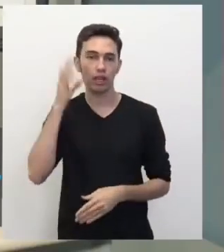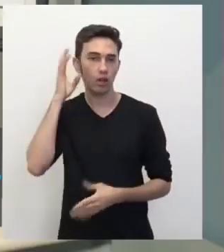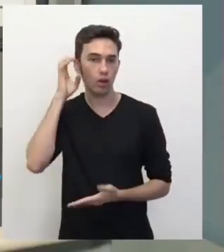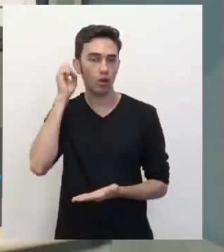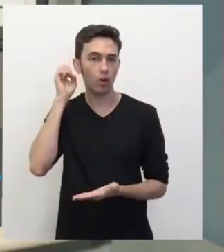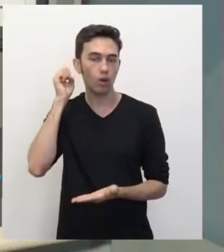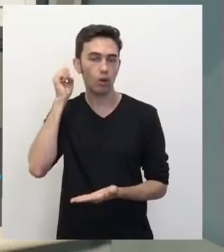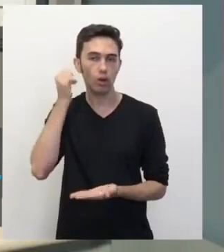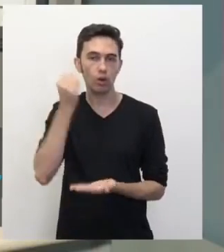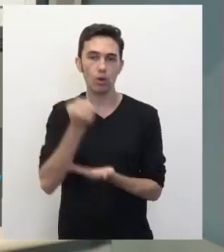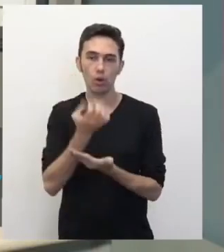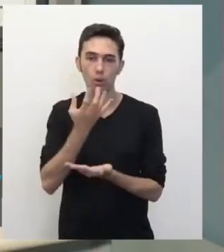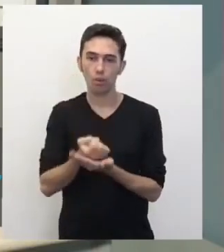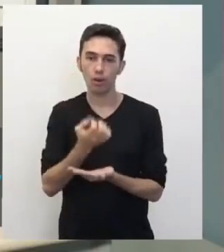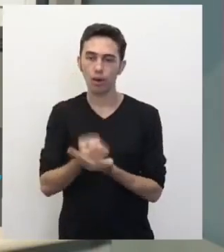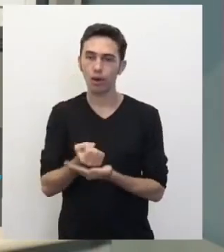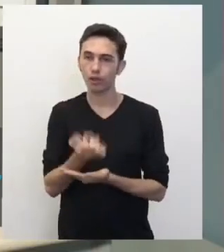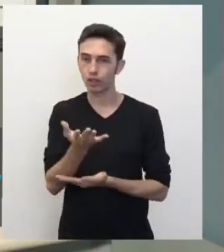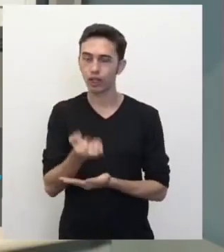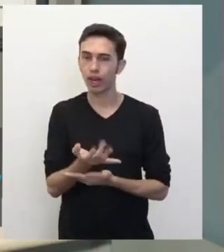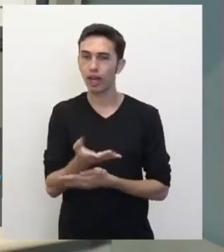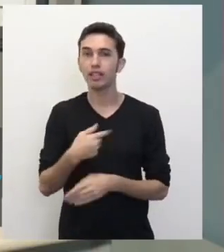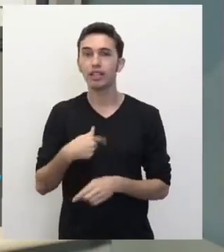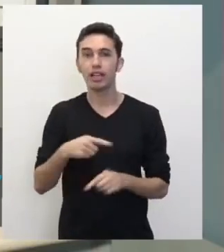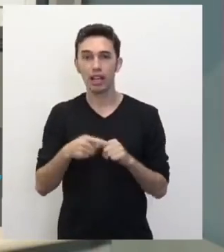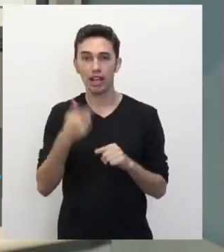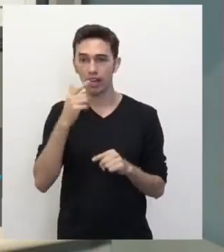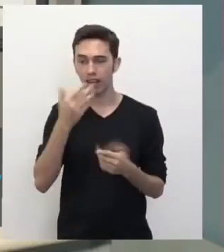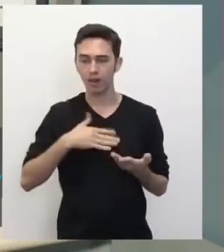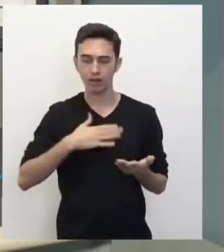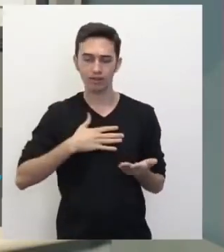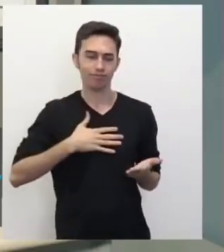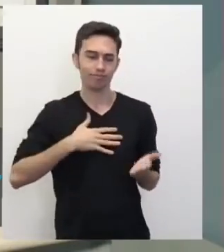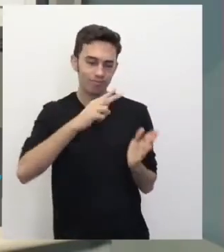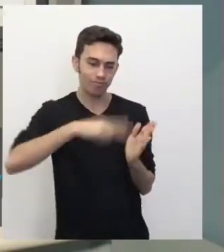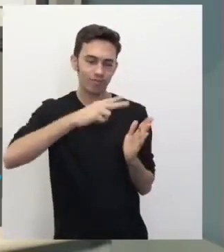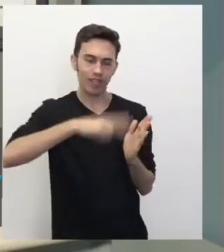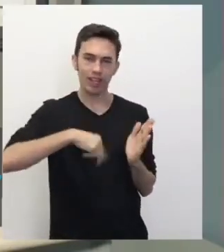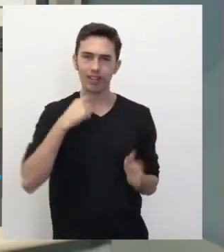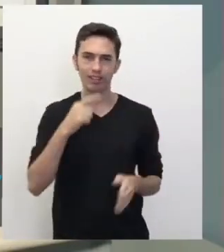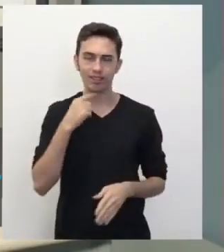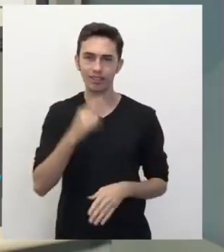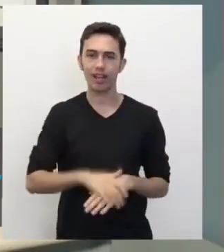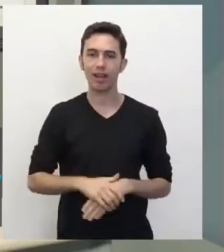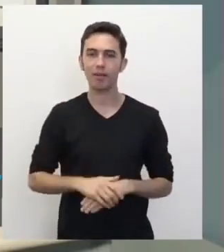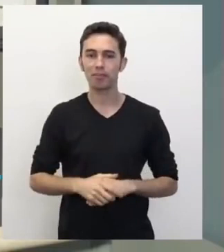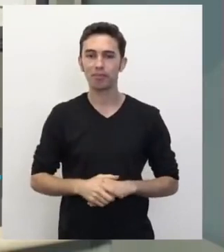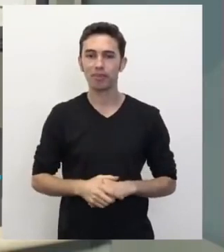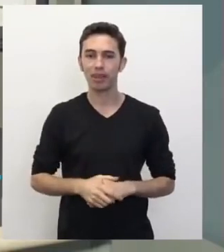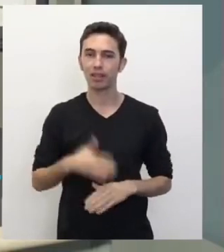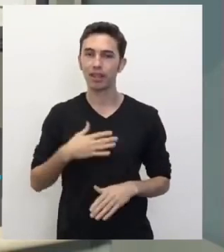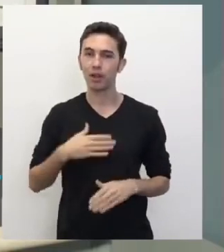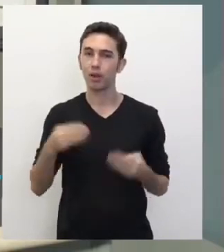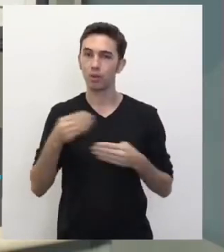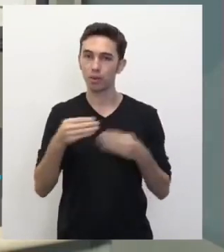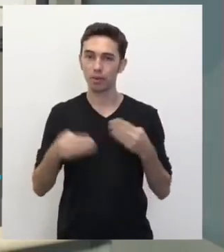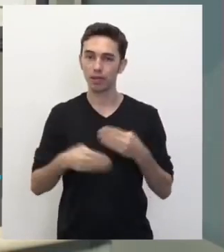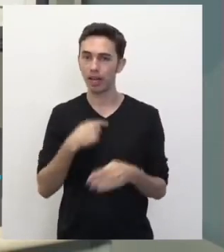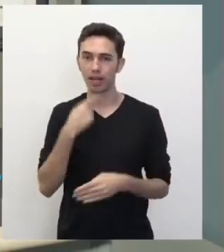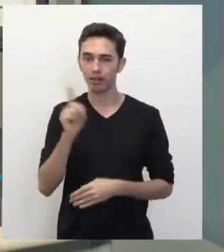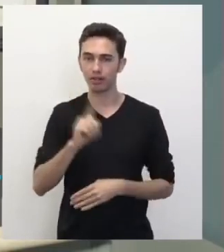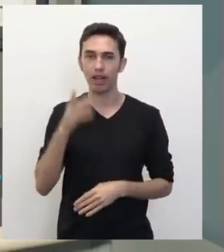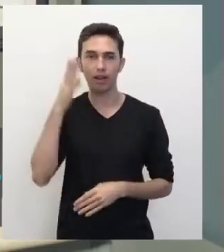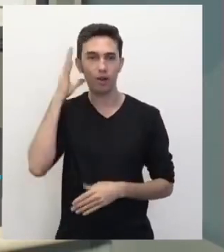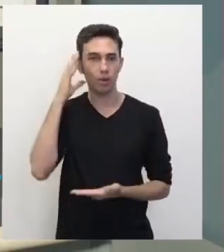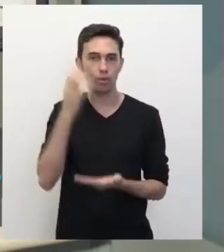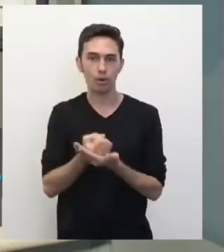porque o fôlego da pessoa aqui não tá mais tão bom para ficar lendo um texto de 5 páginas, tá bom? Pelo menos no PPT, gente. Então pode soltar o